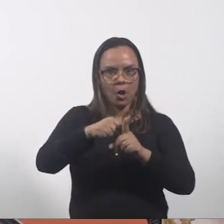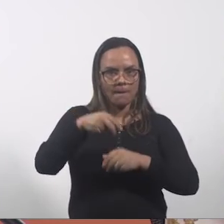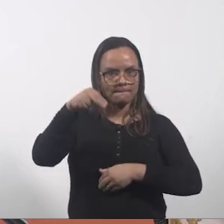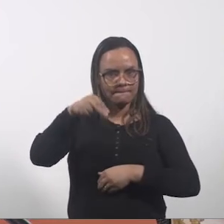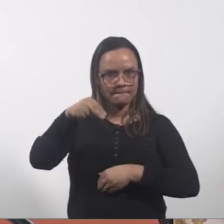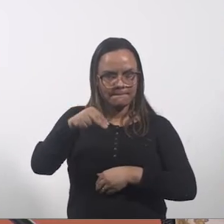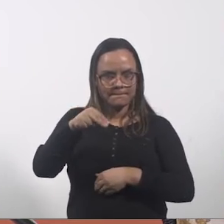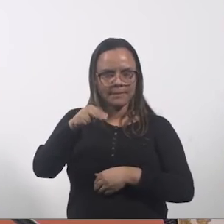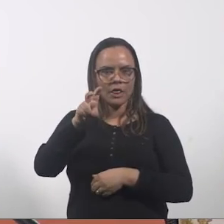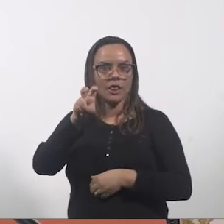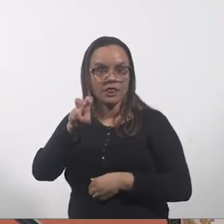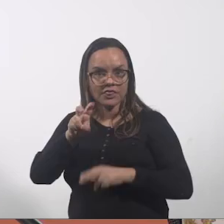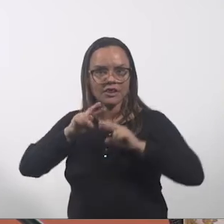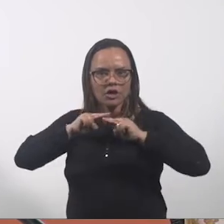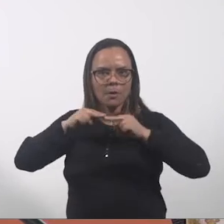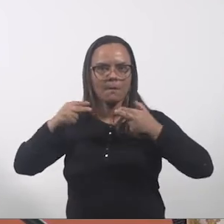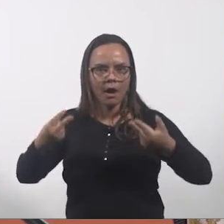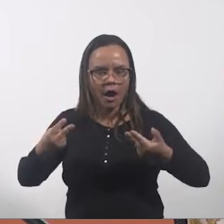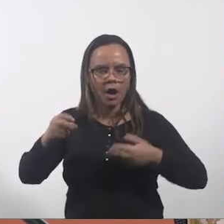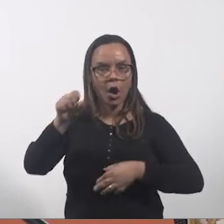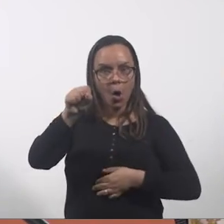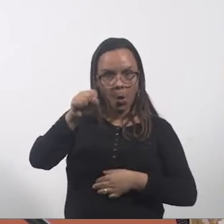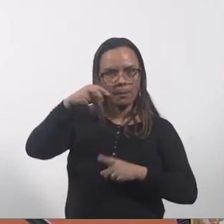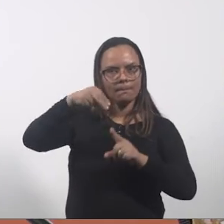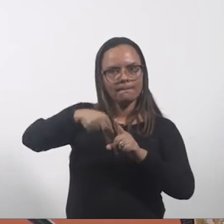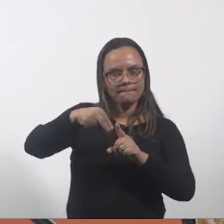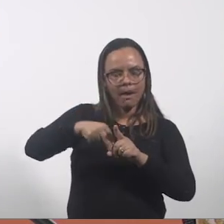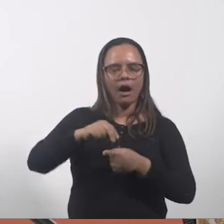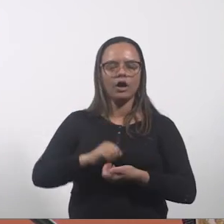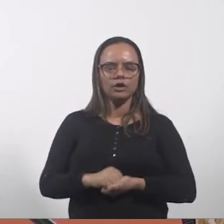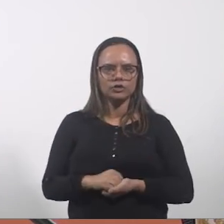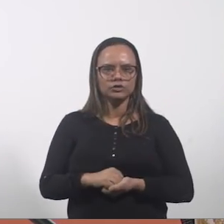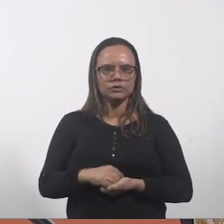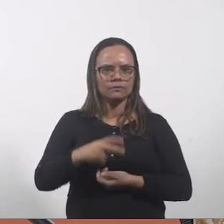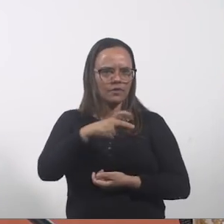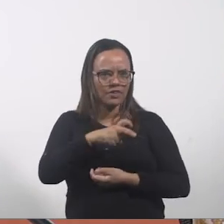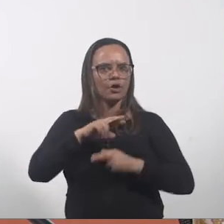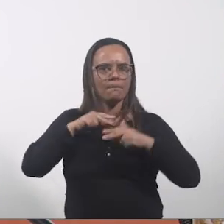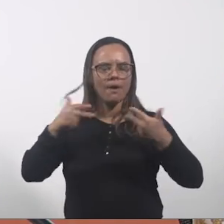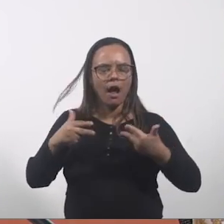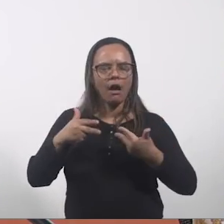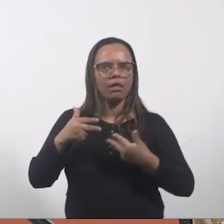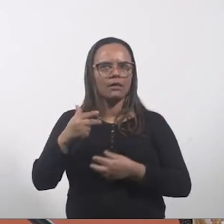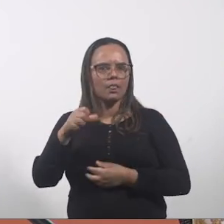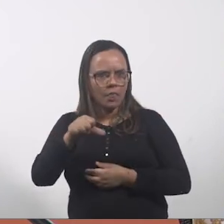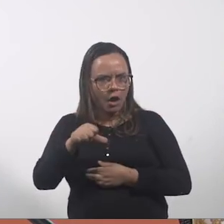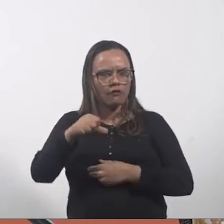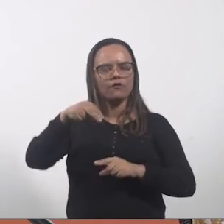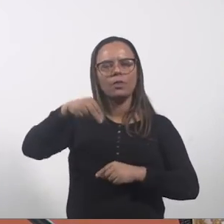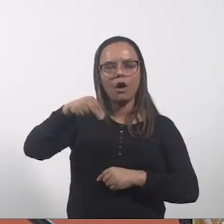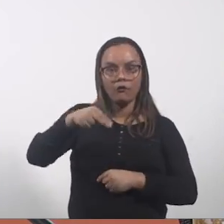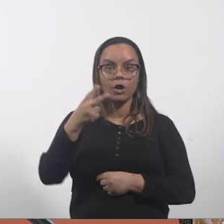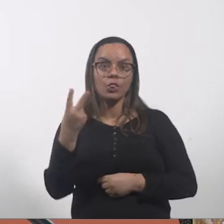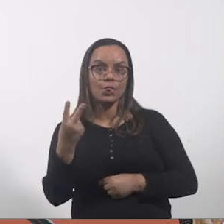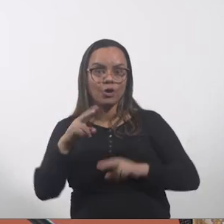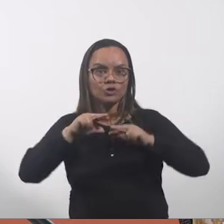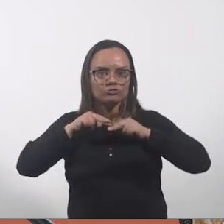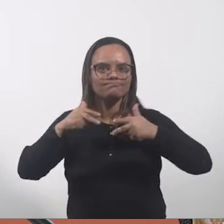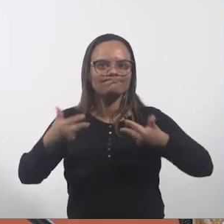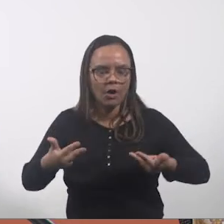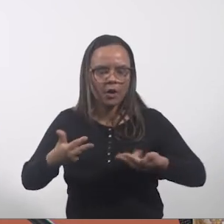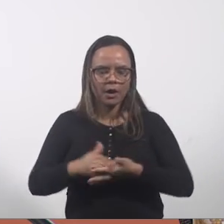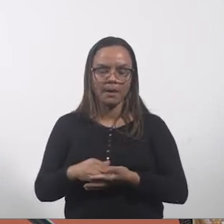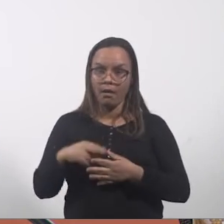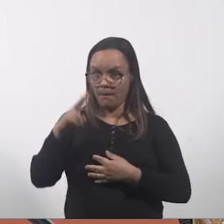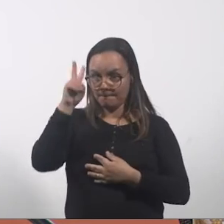5 óbitos, dia 8/11, 5 óbitos e dia 9/11, 2 óbitos. Lembrando que estes